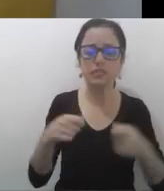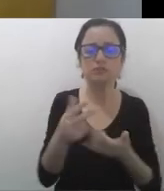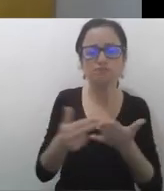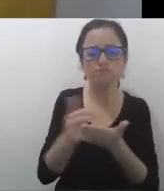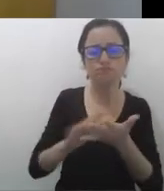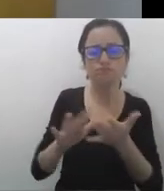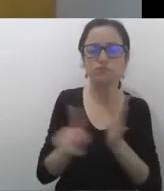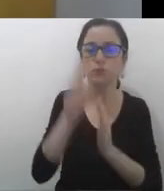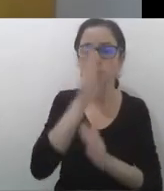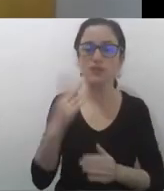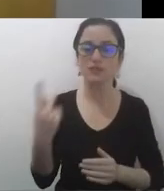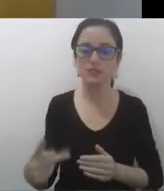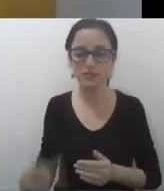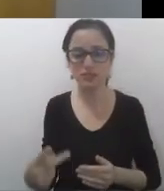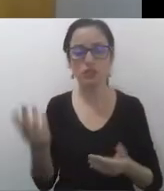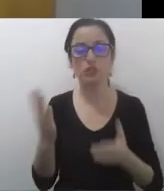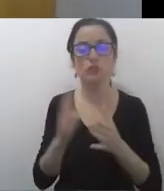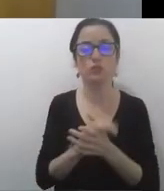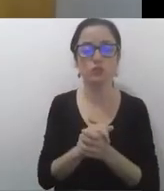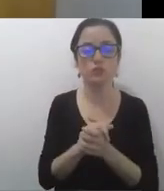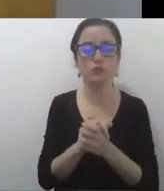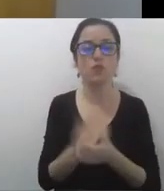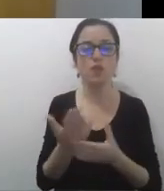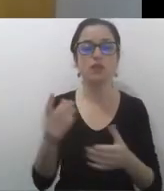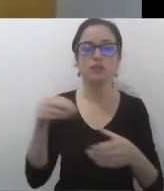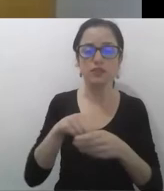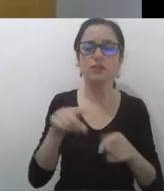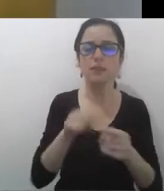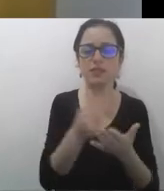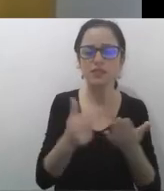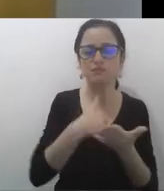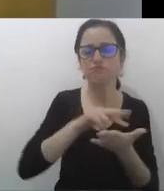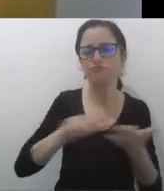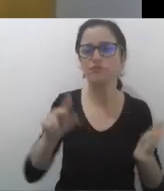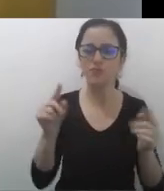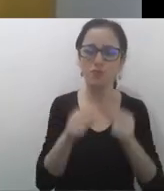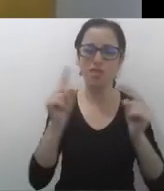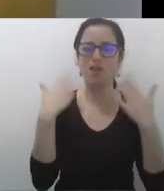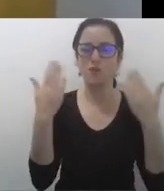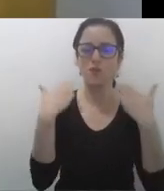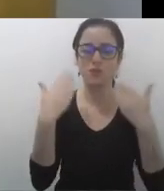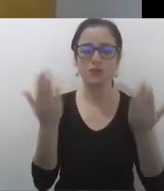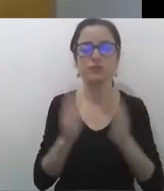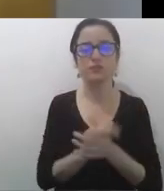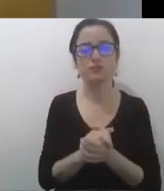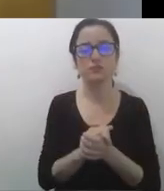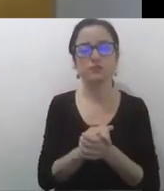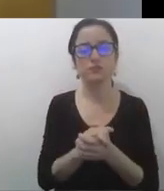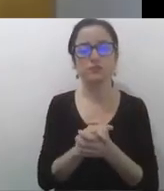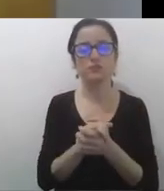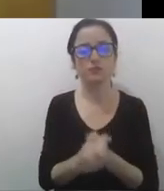sobre a necessidade de uma estamparia brasileira, inclusive com motivos tropicais, etc., etc. Ela escreve,